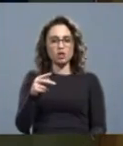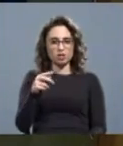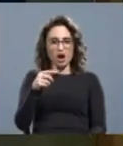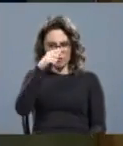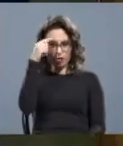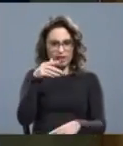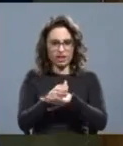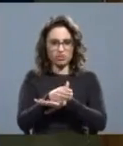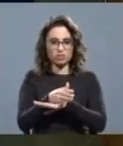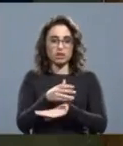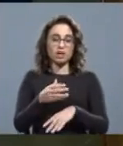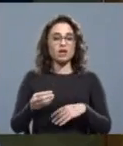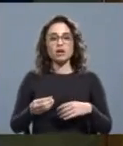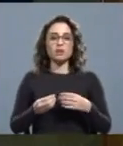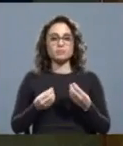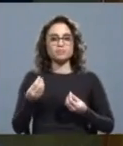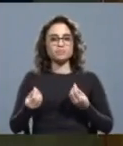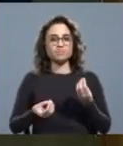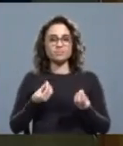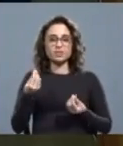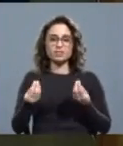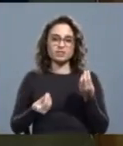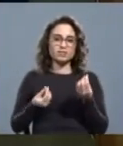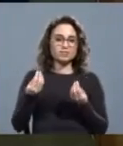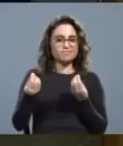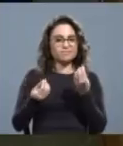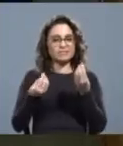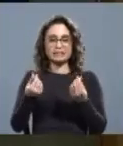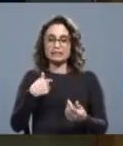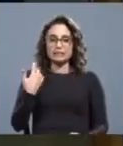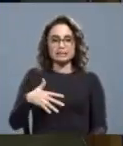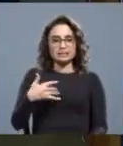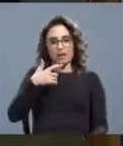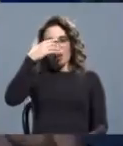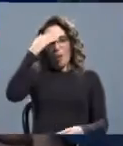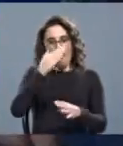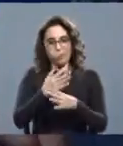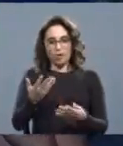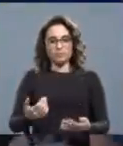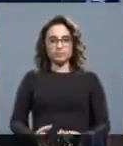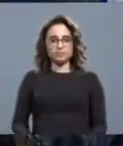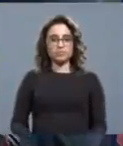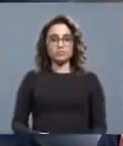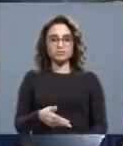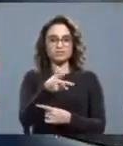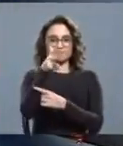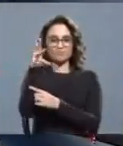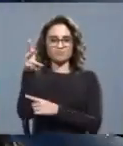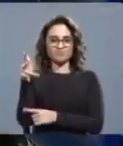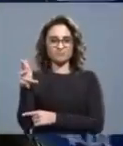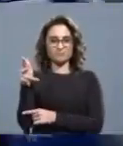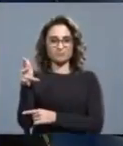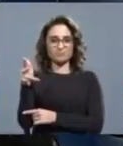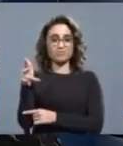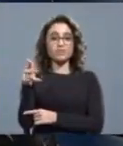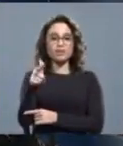bem, está. Está bom. Está a vender a Tânia. Pronto, está muito bem. Está a gravar... Não acabou